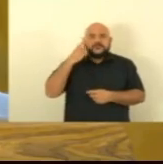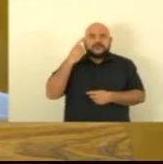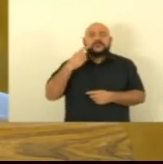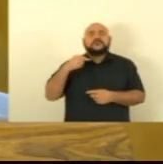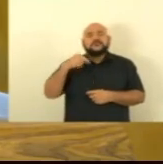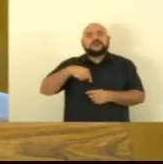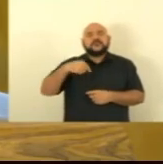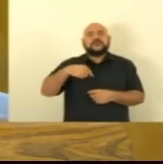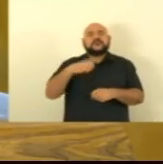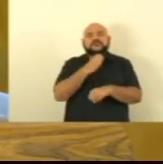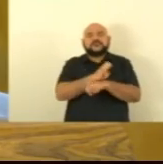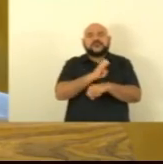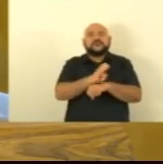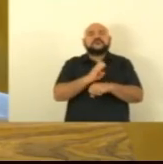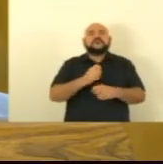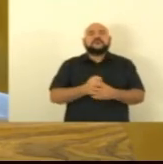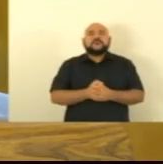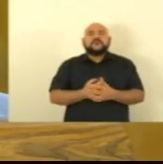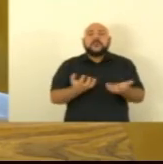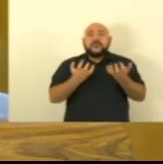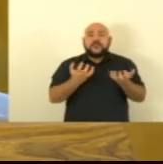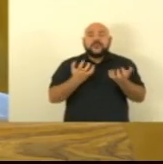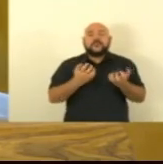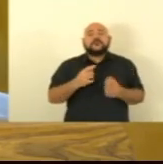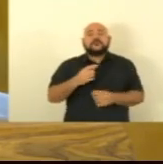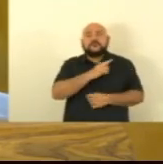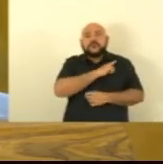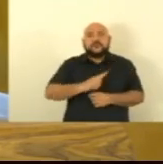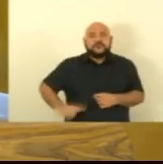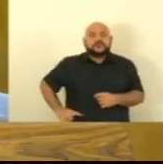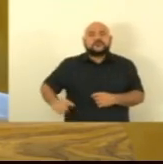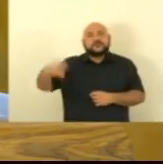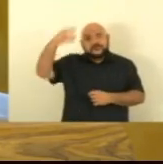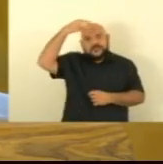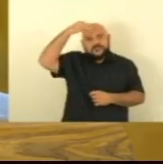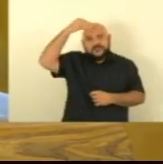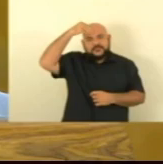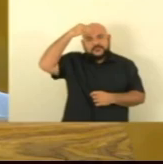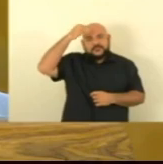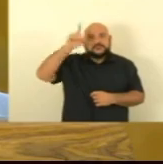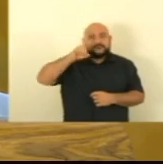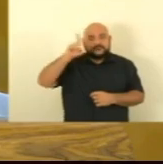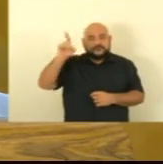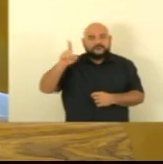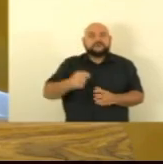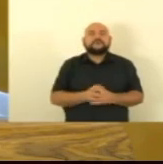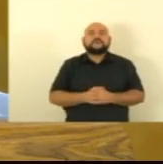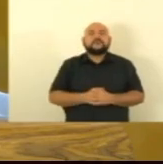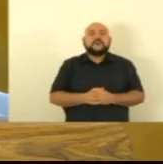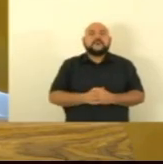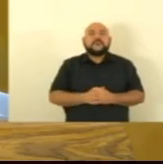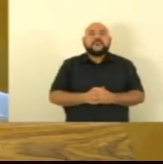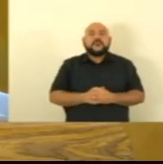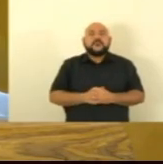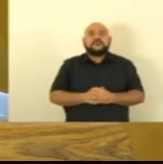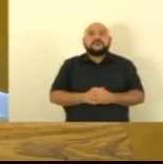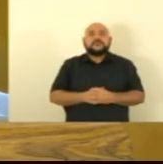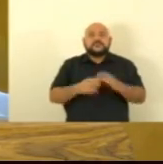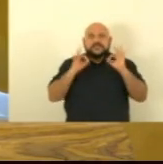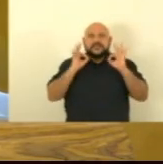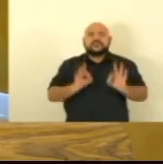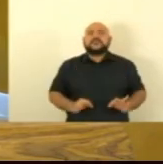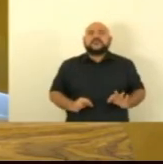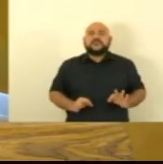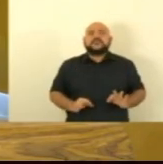eu gostaria que o governador Renato Casagrande que eu tenho certeza que tem alguém dele lá